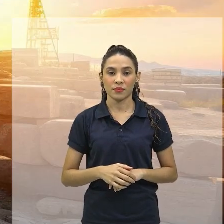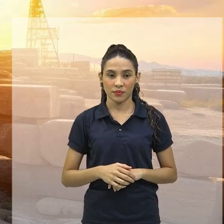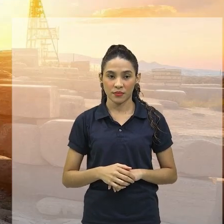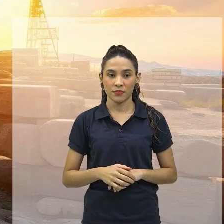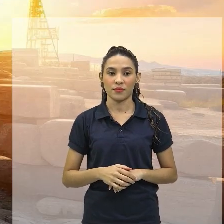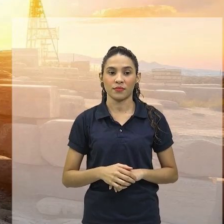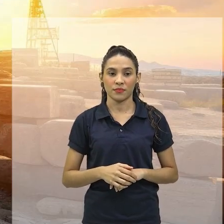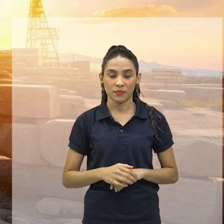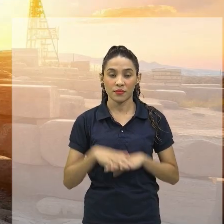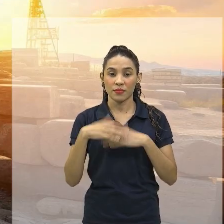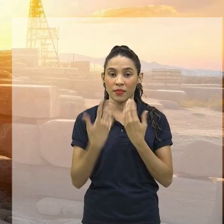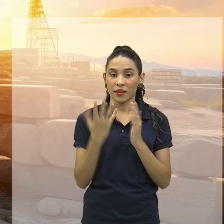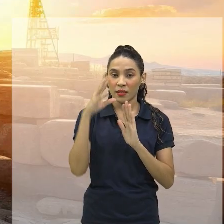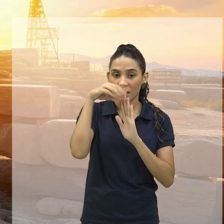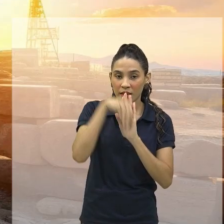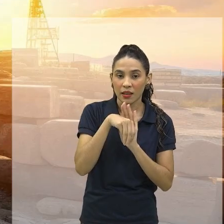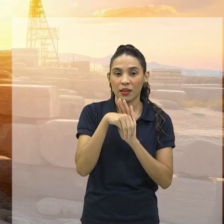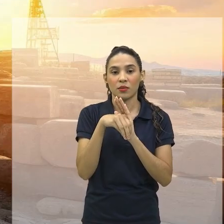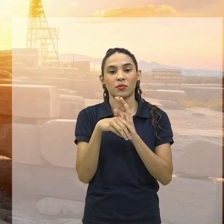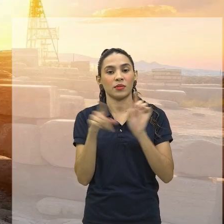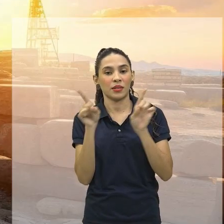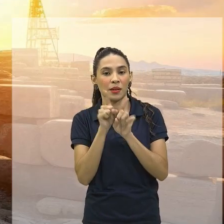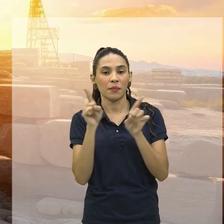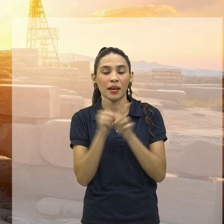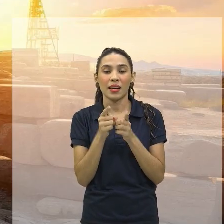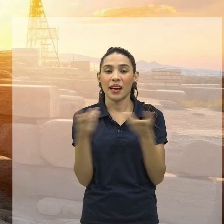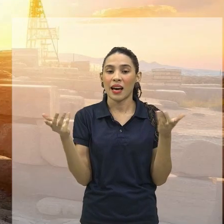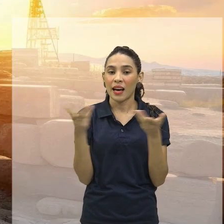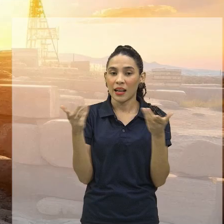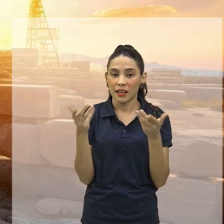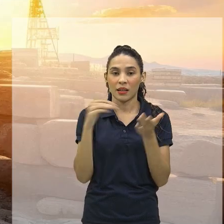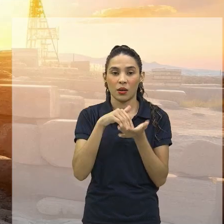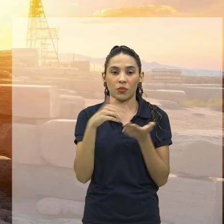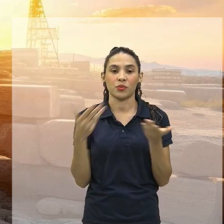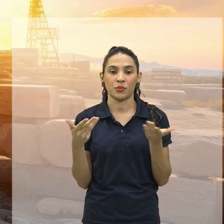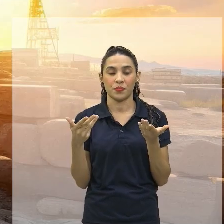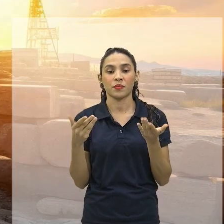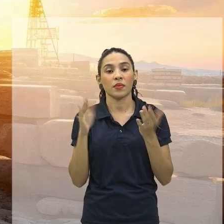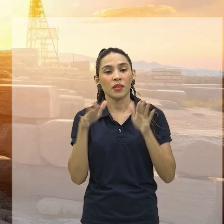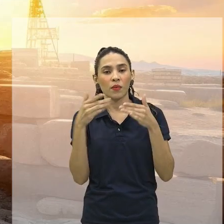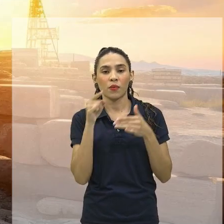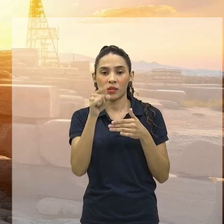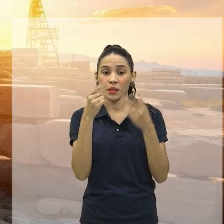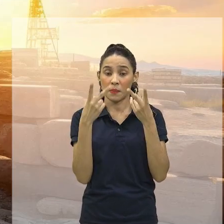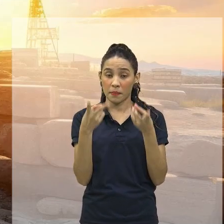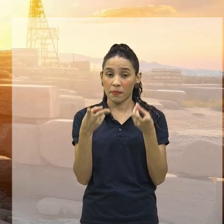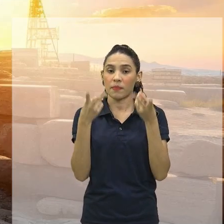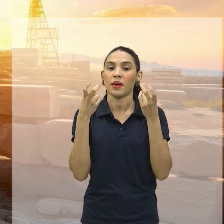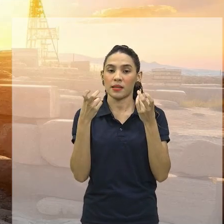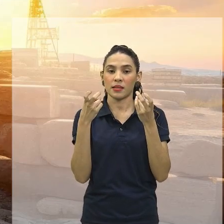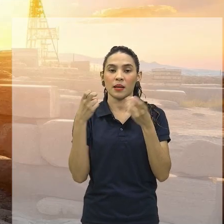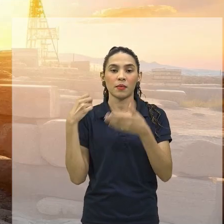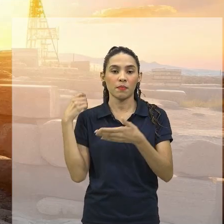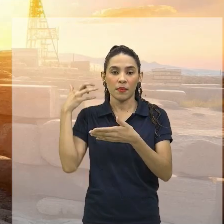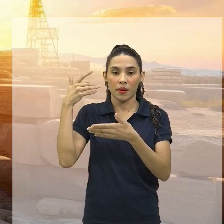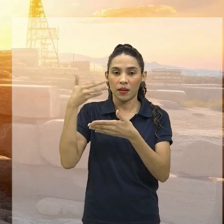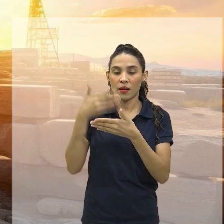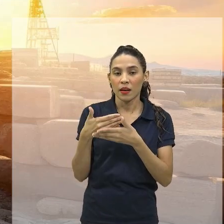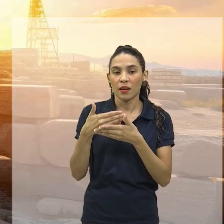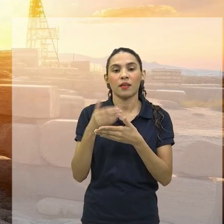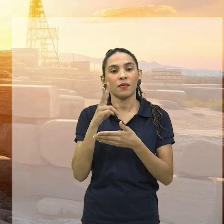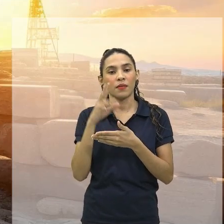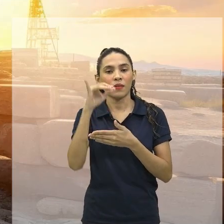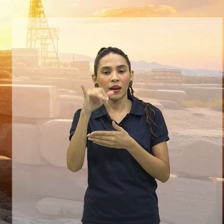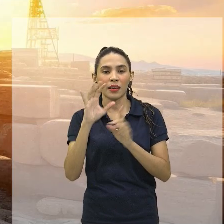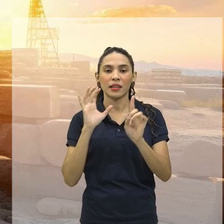estão inseridos até os dias atuais. Então você percebe, né, que esse legado ele vai muito além